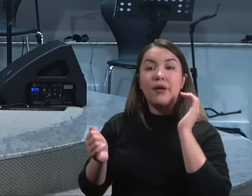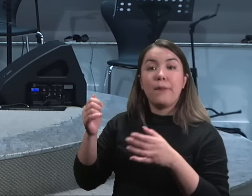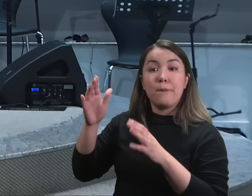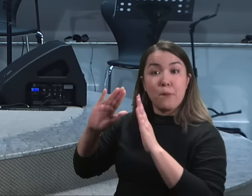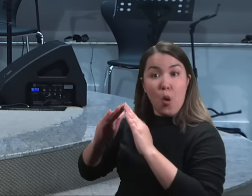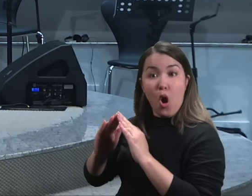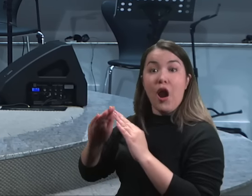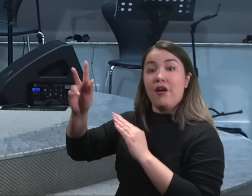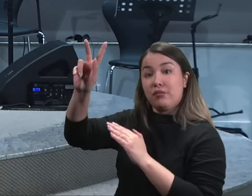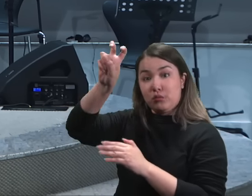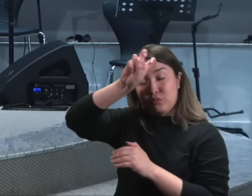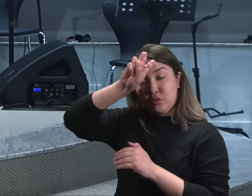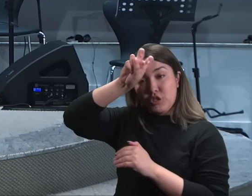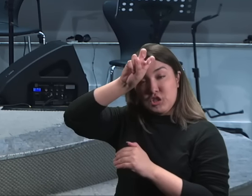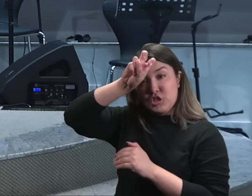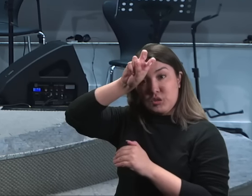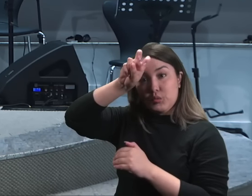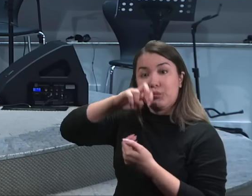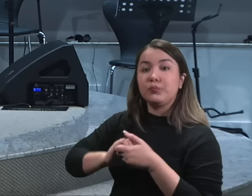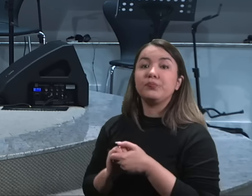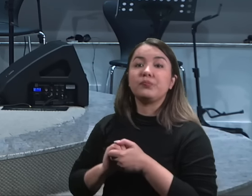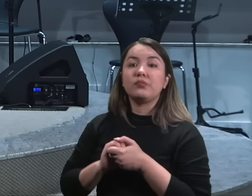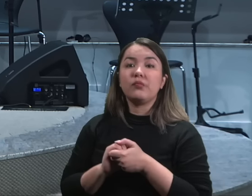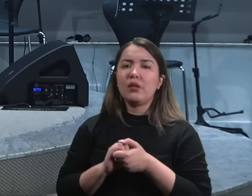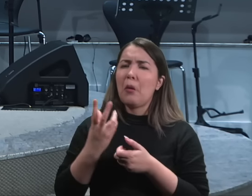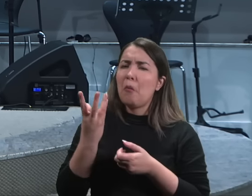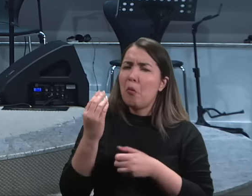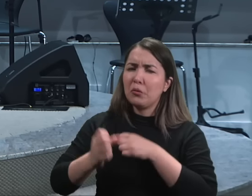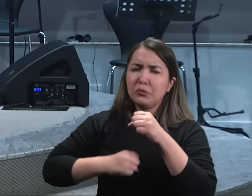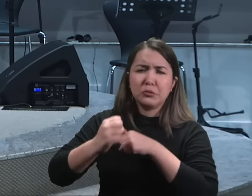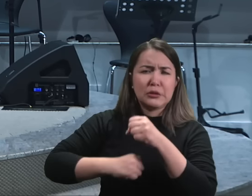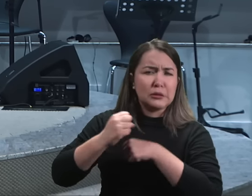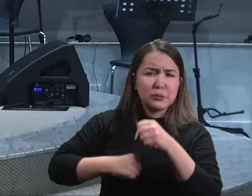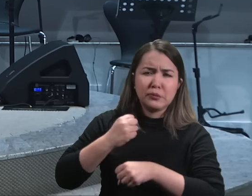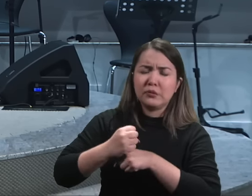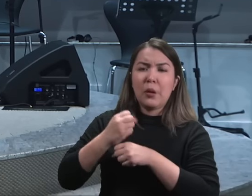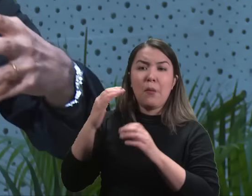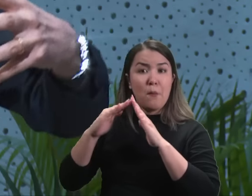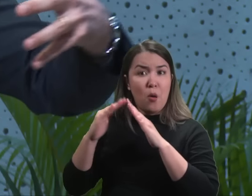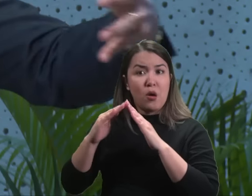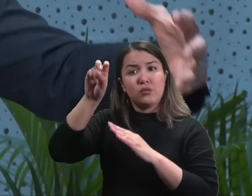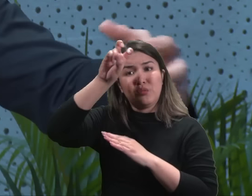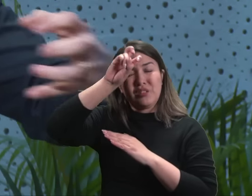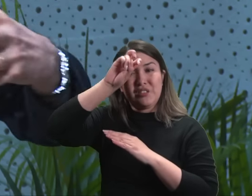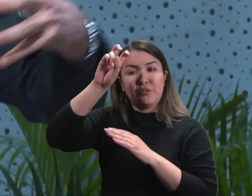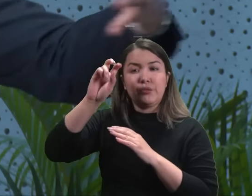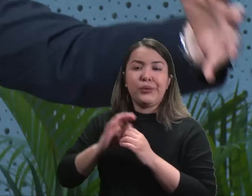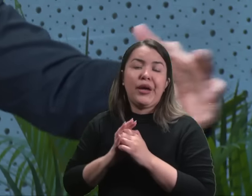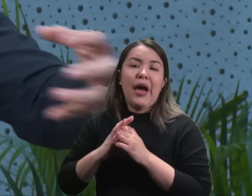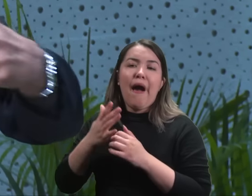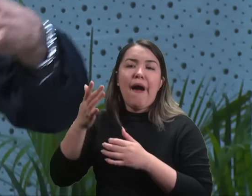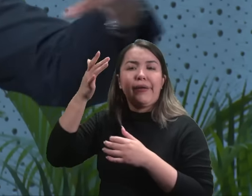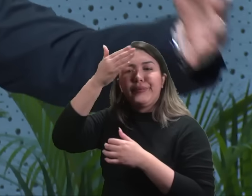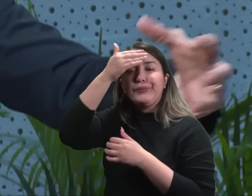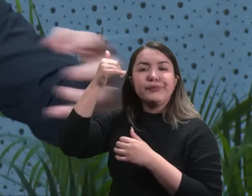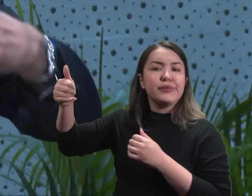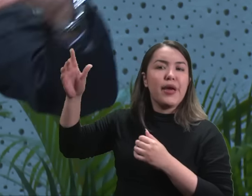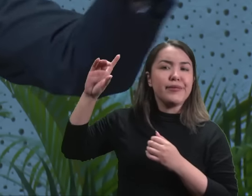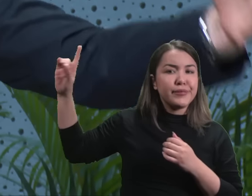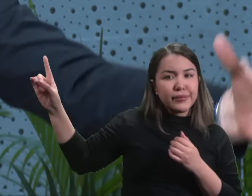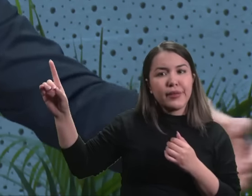225 anos dizem alguns estudiosos se distanciaram de Deus da Verdade da lei do